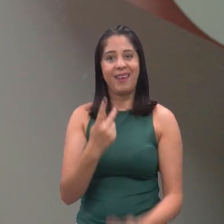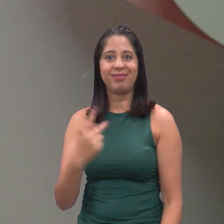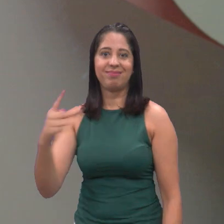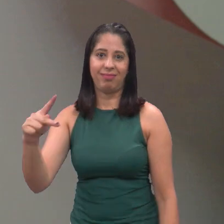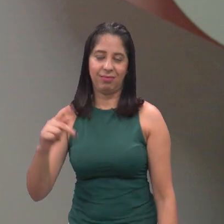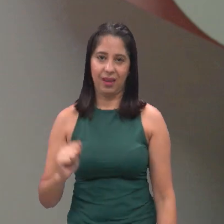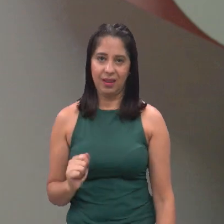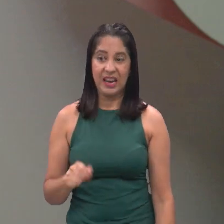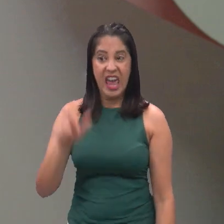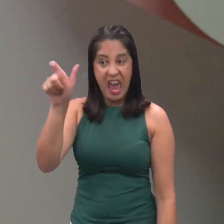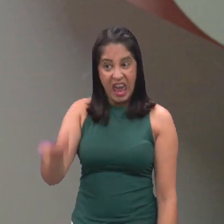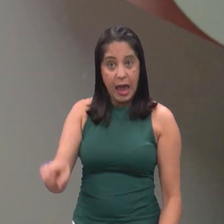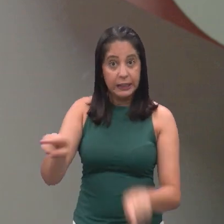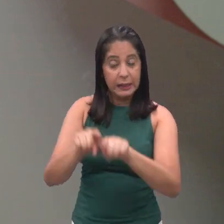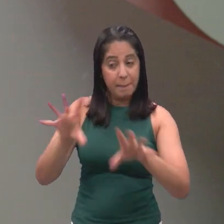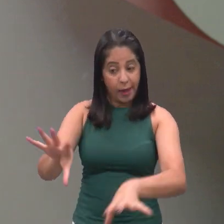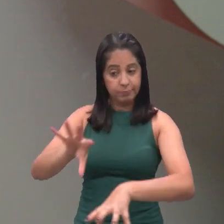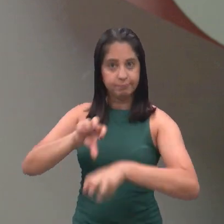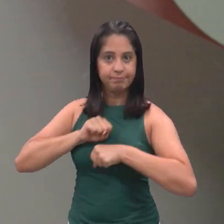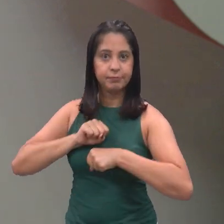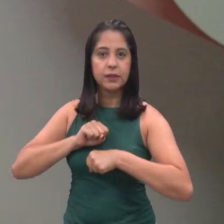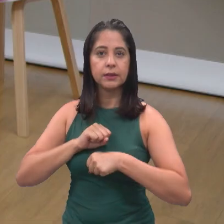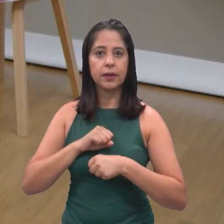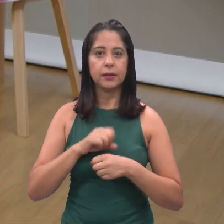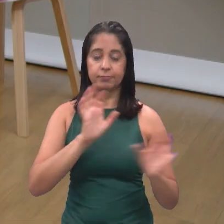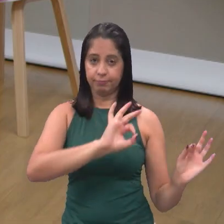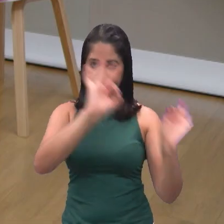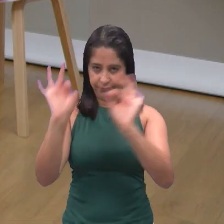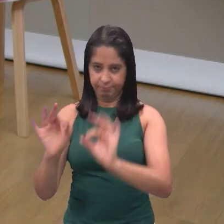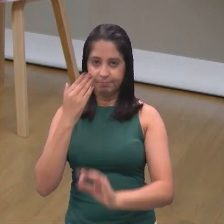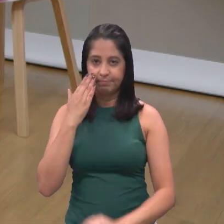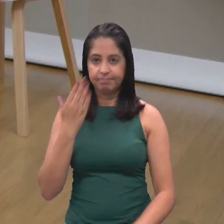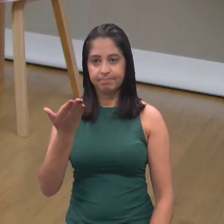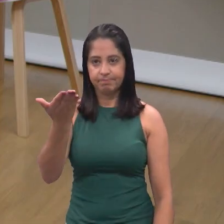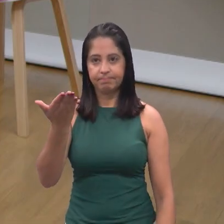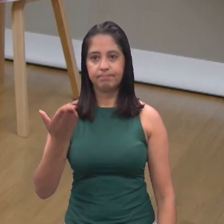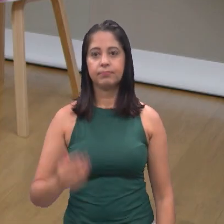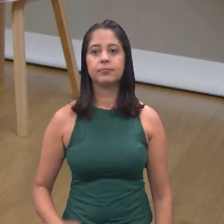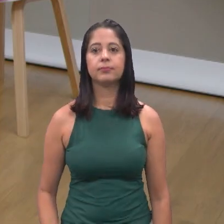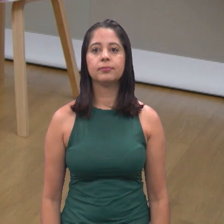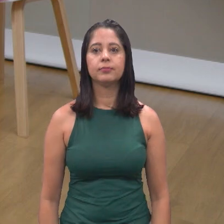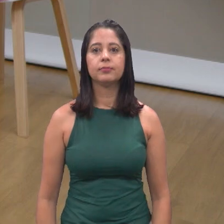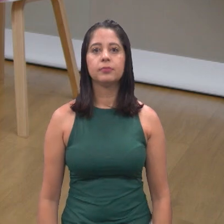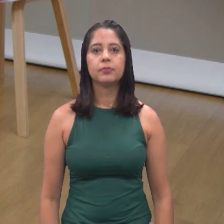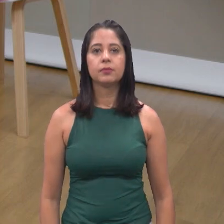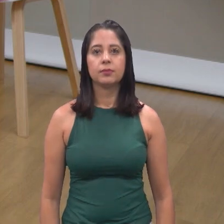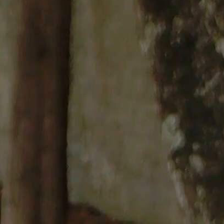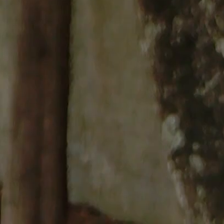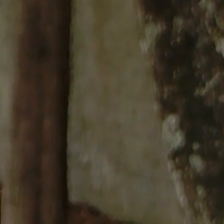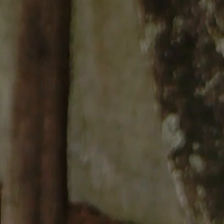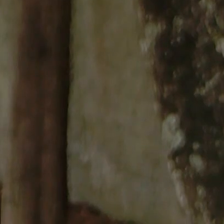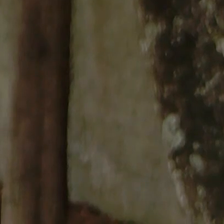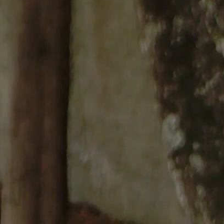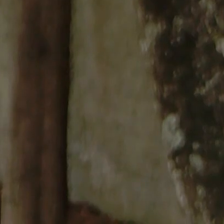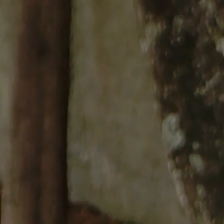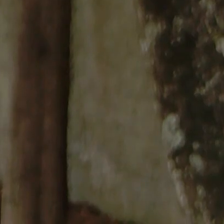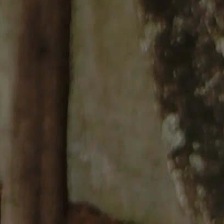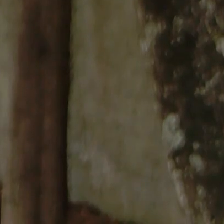também contraiu a doença. Matheus, por favor, coloca aqui pra gente. Tive pneumonia há pouco